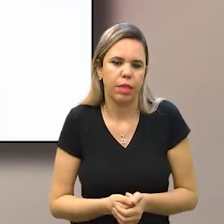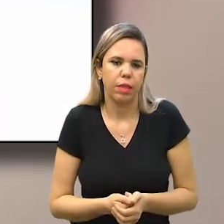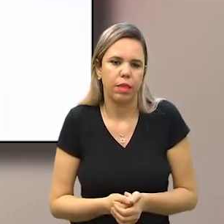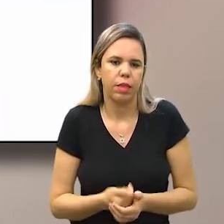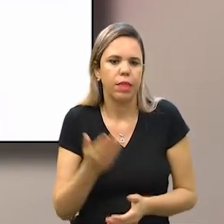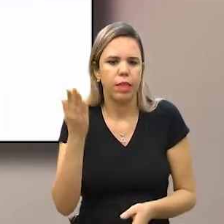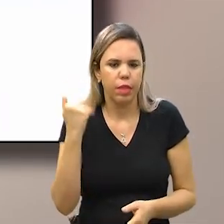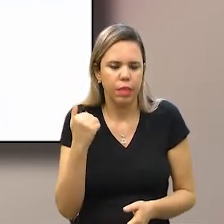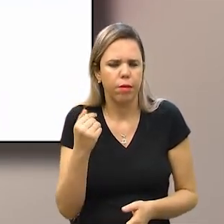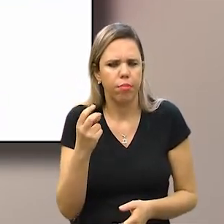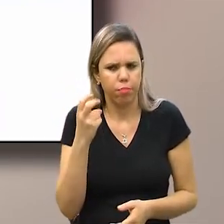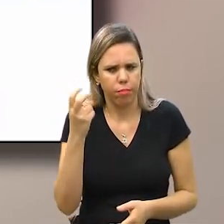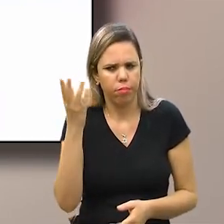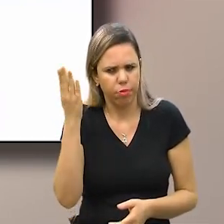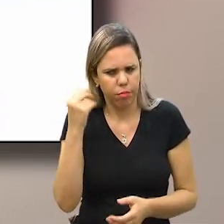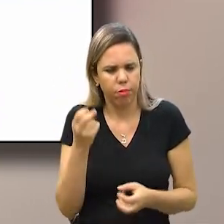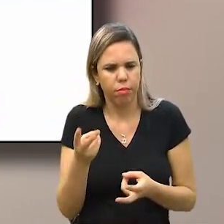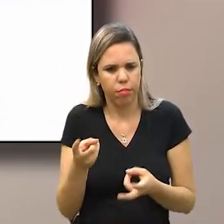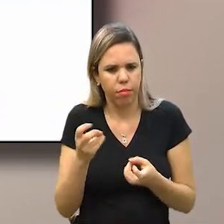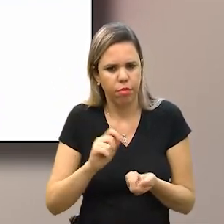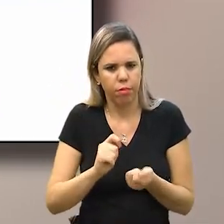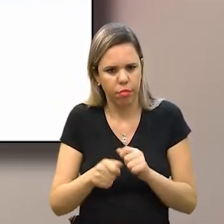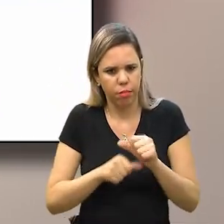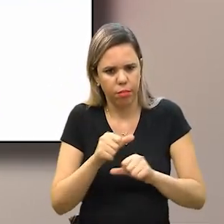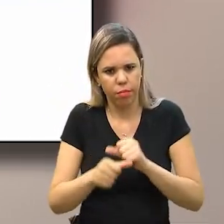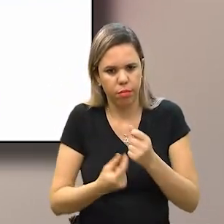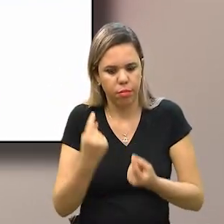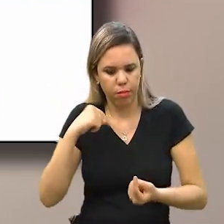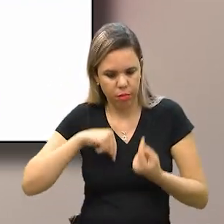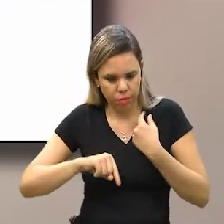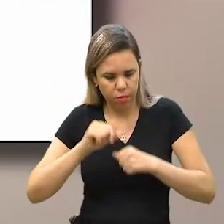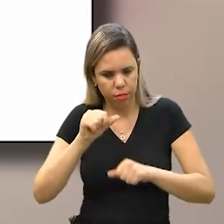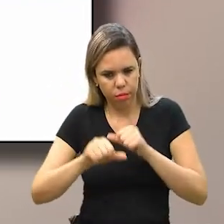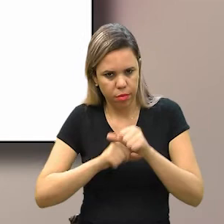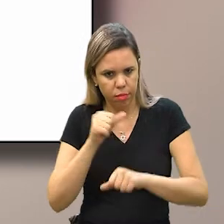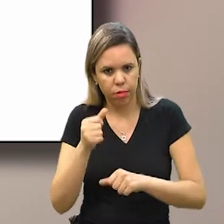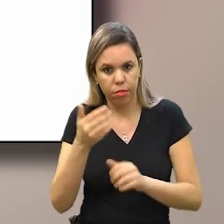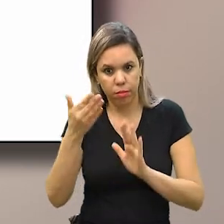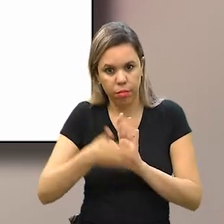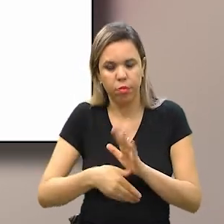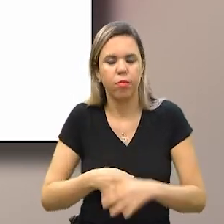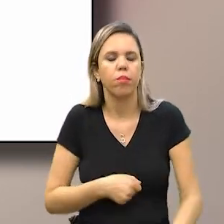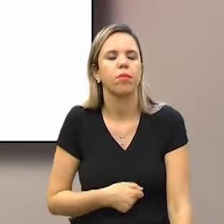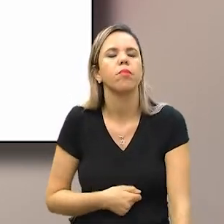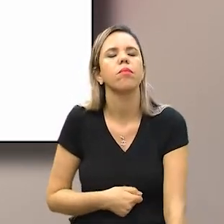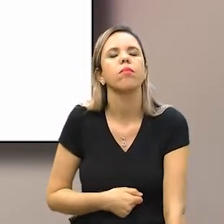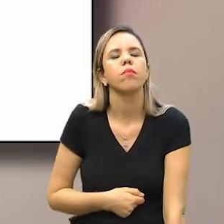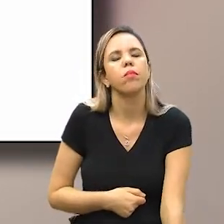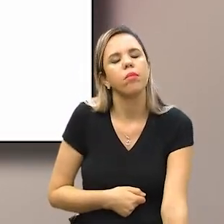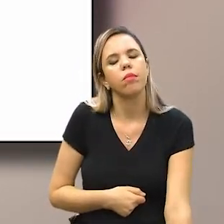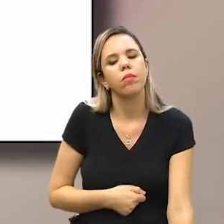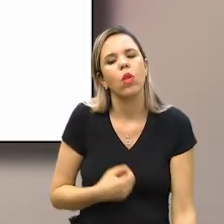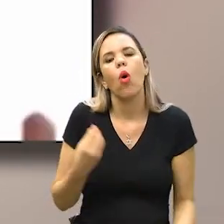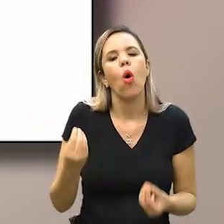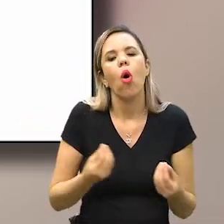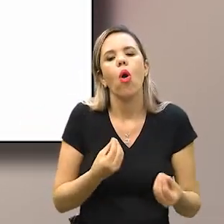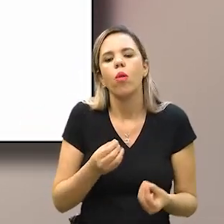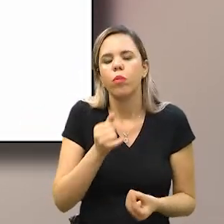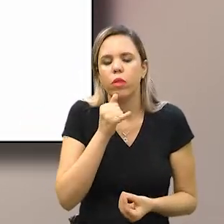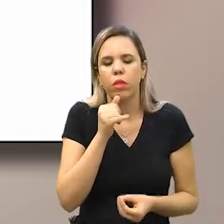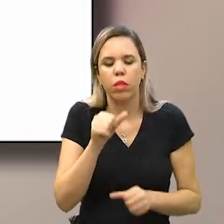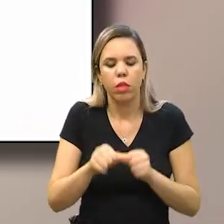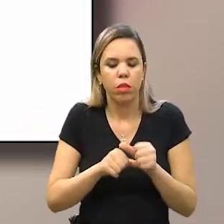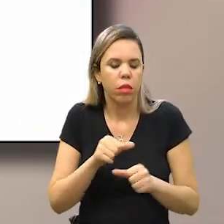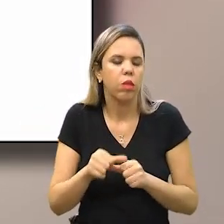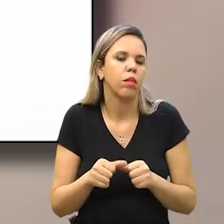o estresse, sabidamente, leva à alteração da imunidade. Isso é comprovado, né? Então, como ele leva